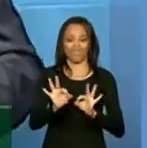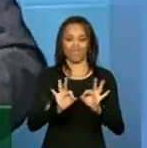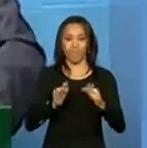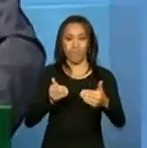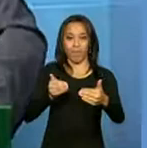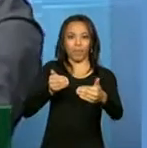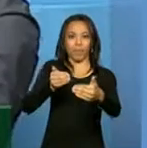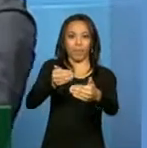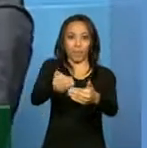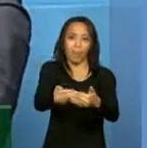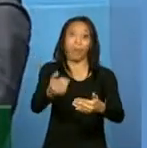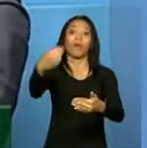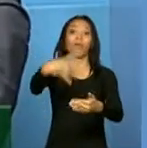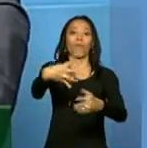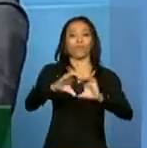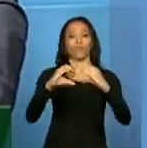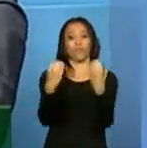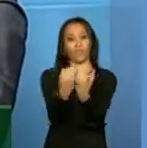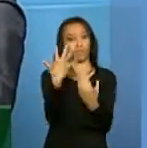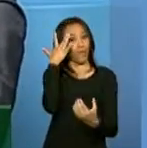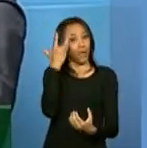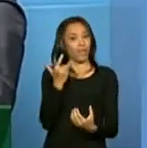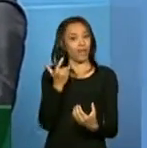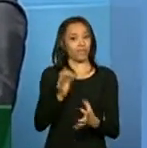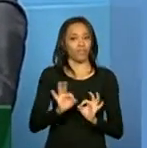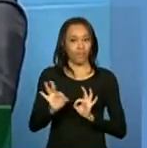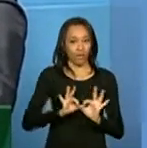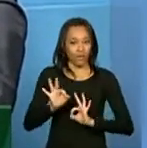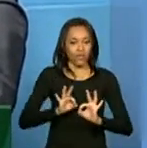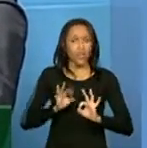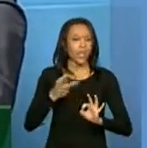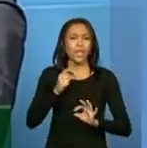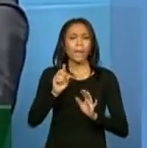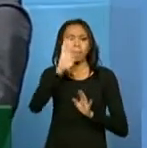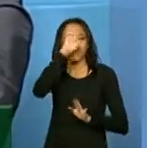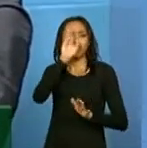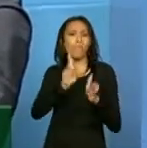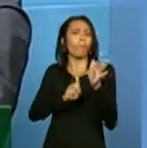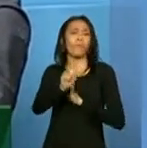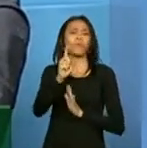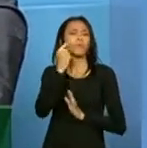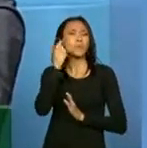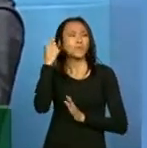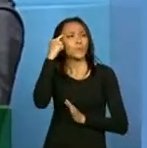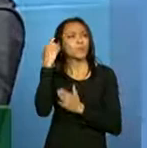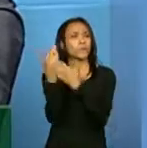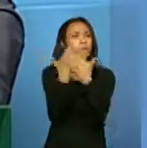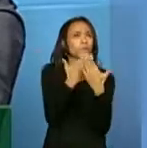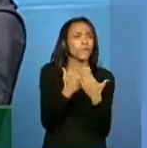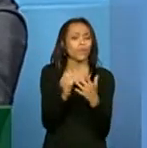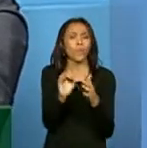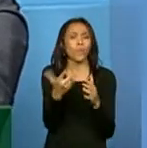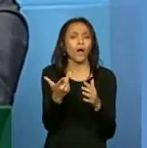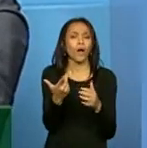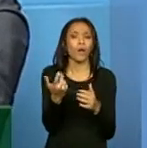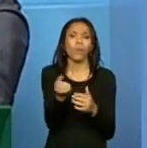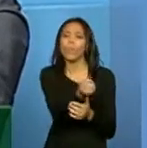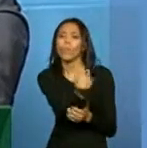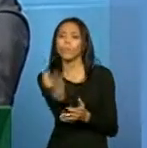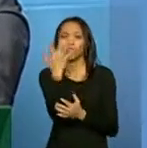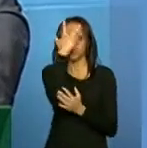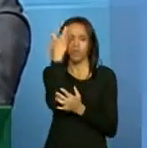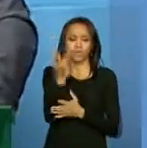Nós começamos a nos preparar para a quarta conferência amanhã, e a principal pergunta que devemos nos fazer é a seguinte: qual vai ser o número de